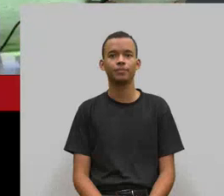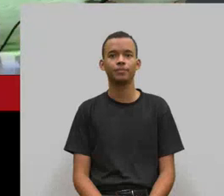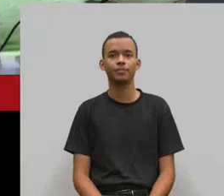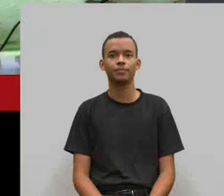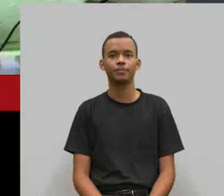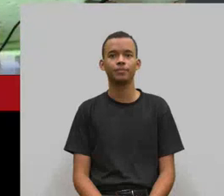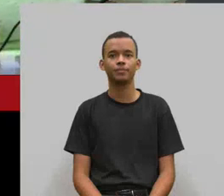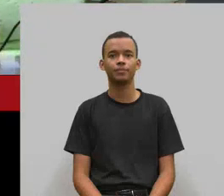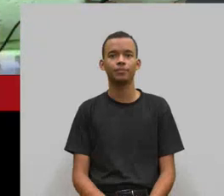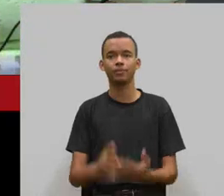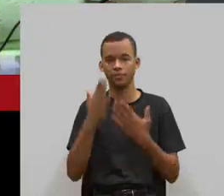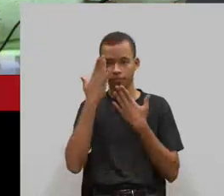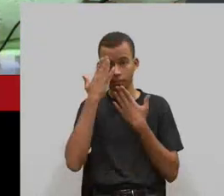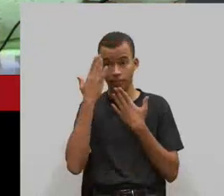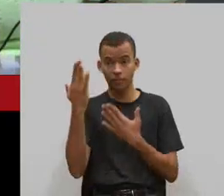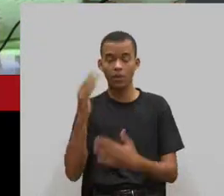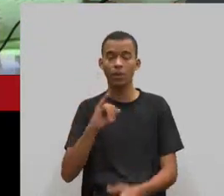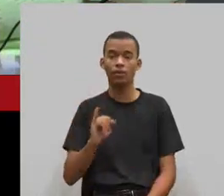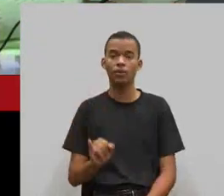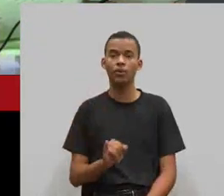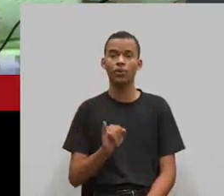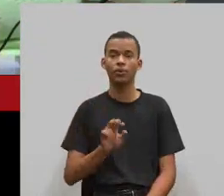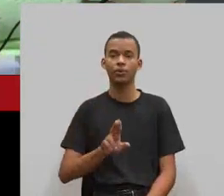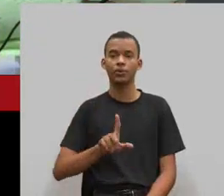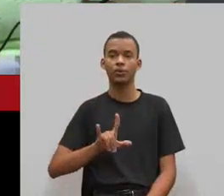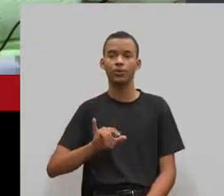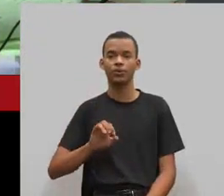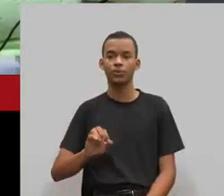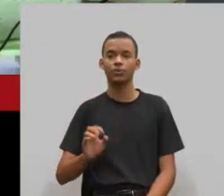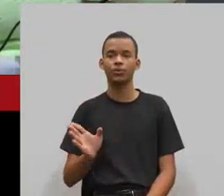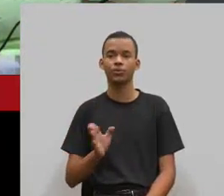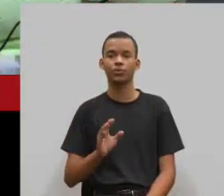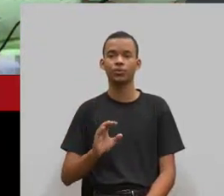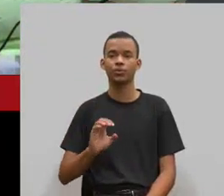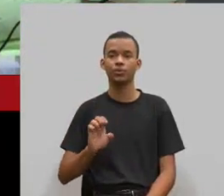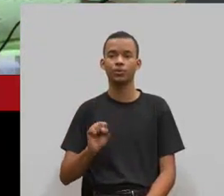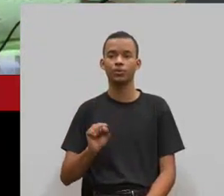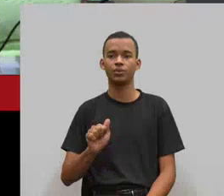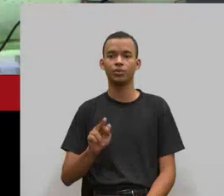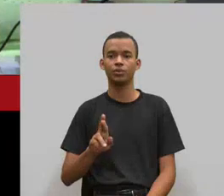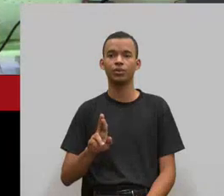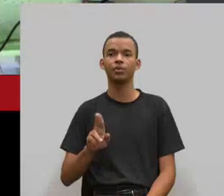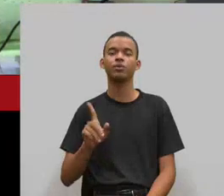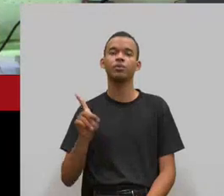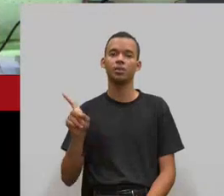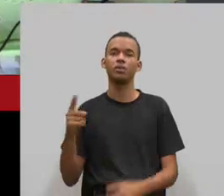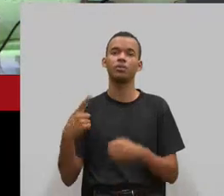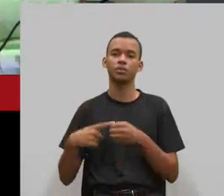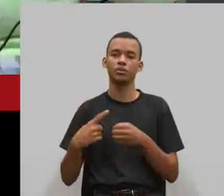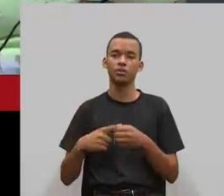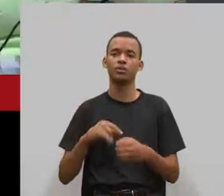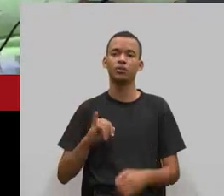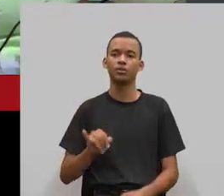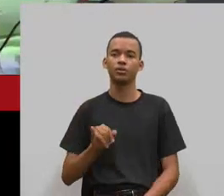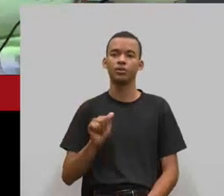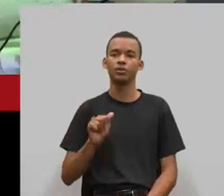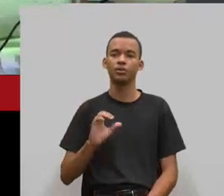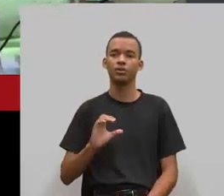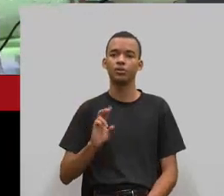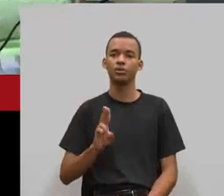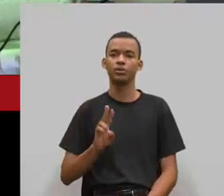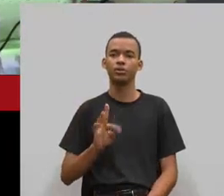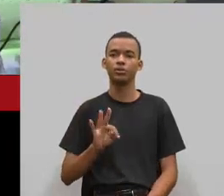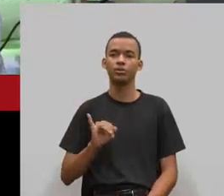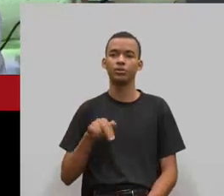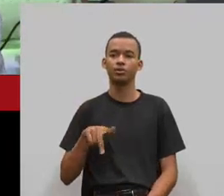Obrigado Júlio César demonstrou aí que na nossa região também tem viradores preparados né isso que nós estamos fazendo